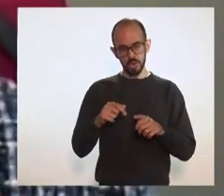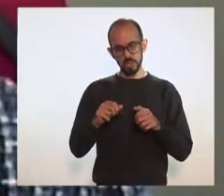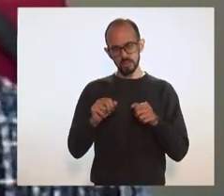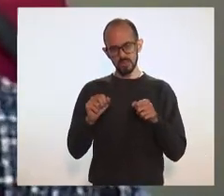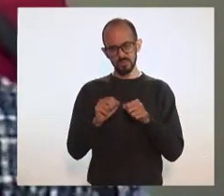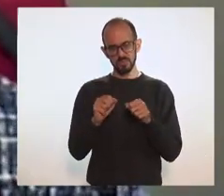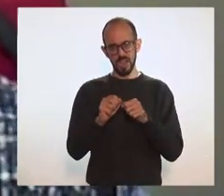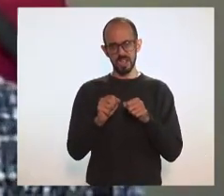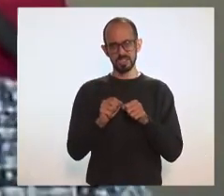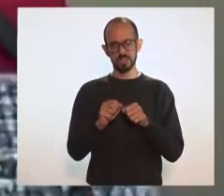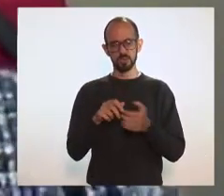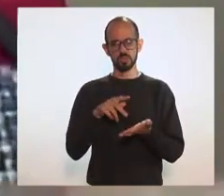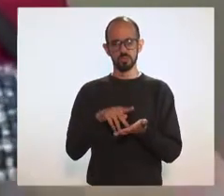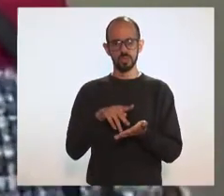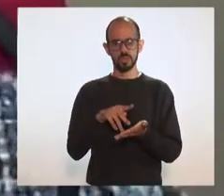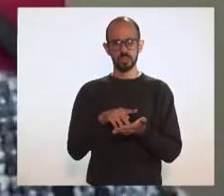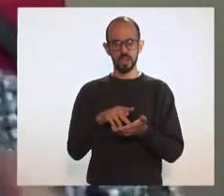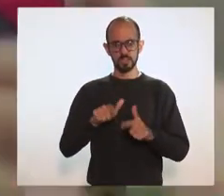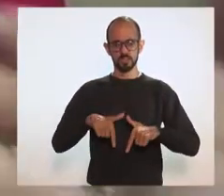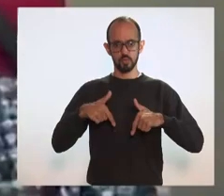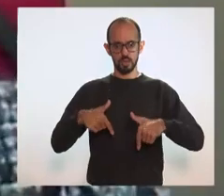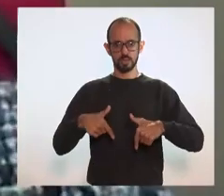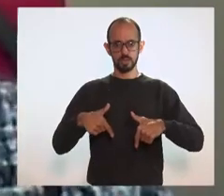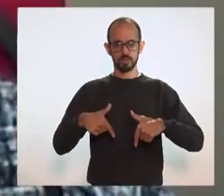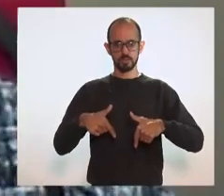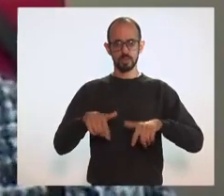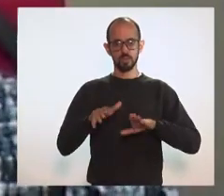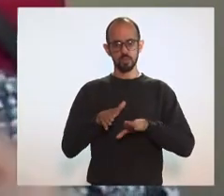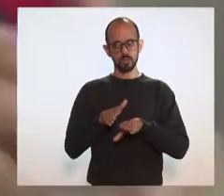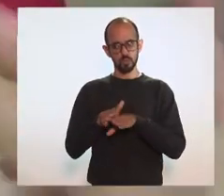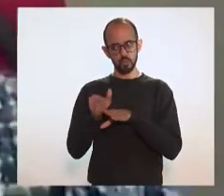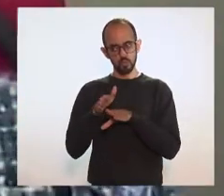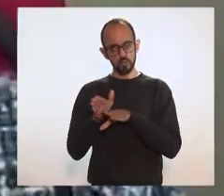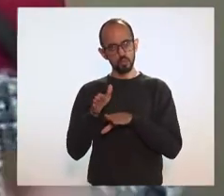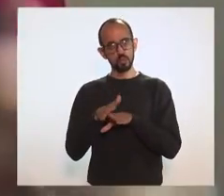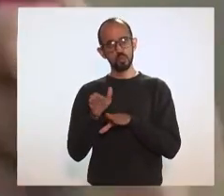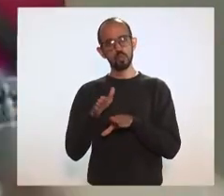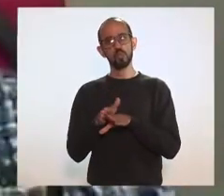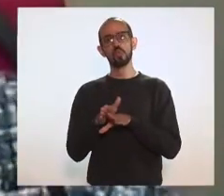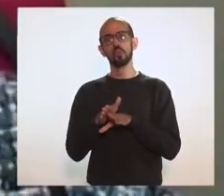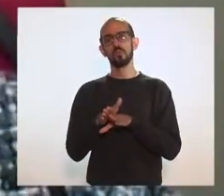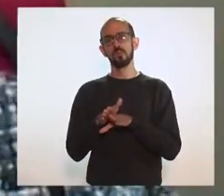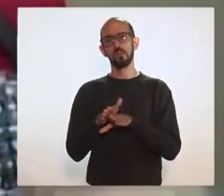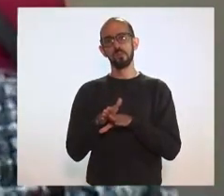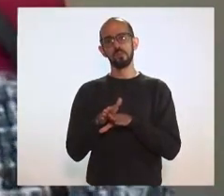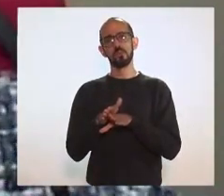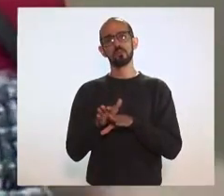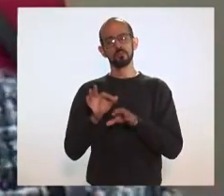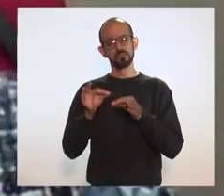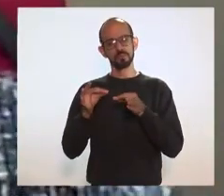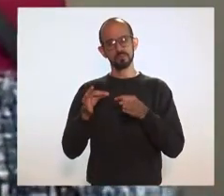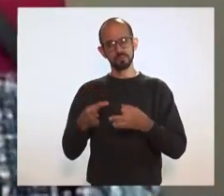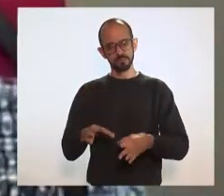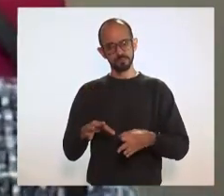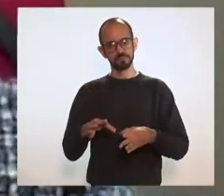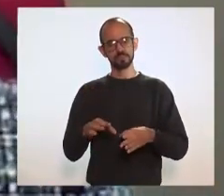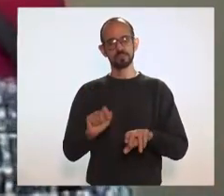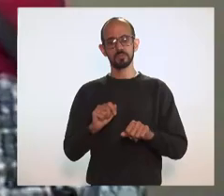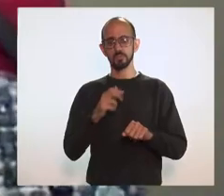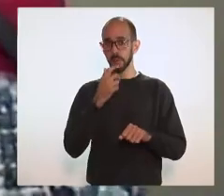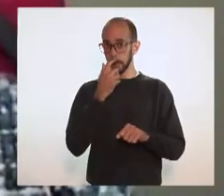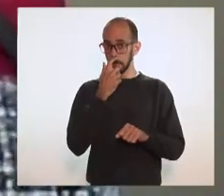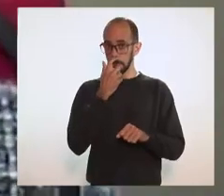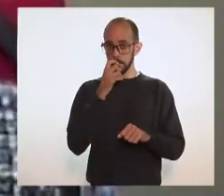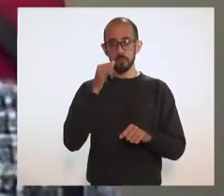a sua atuação e aí recomendando e demandando comandos que não sejam